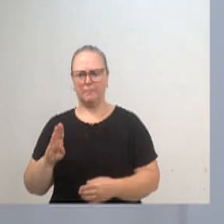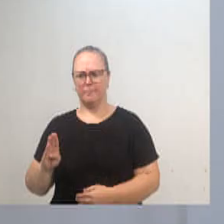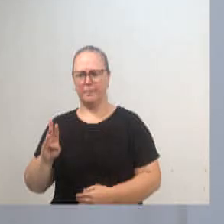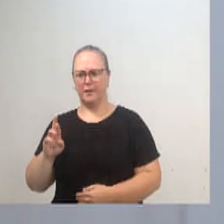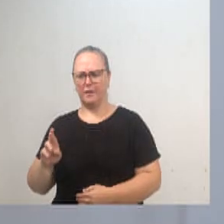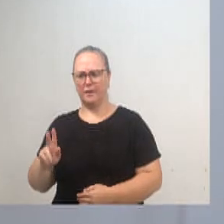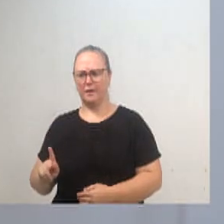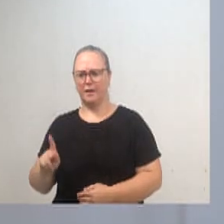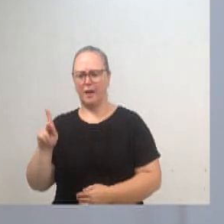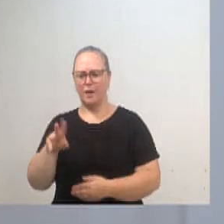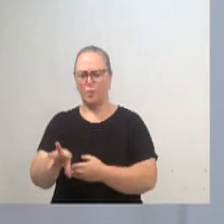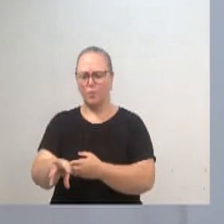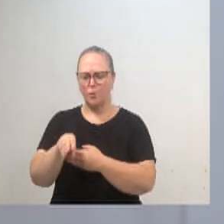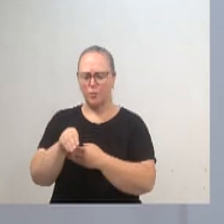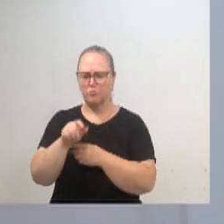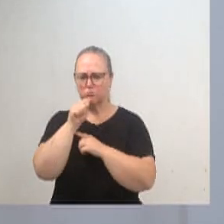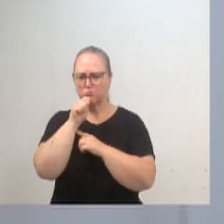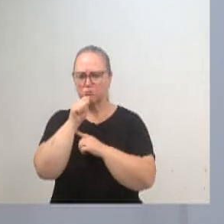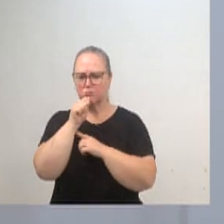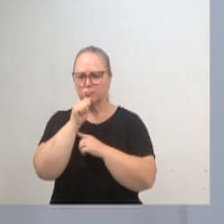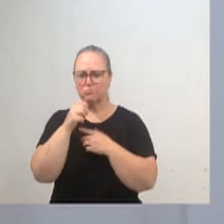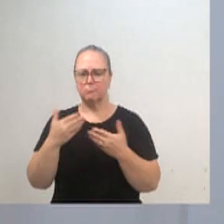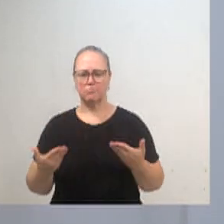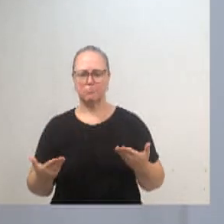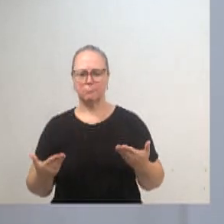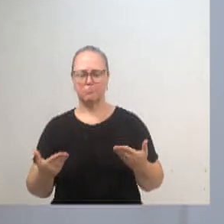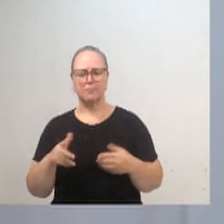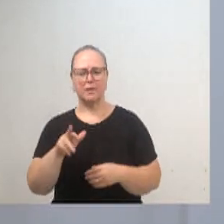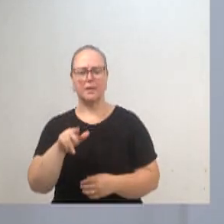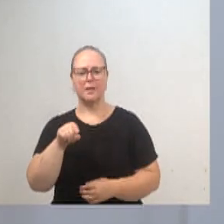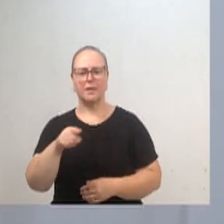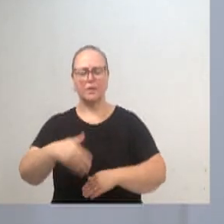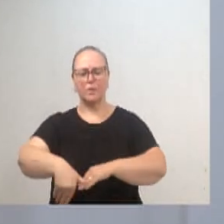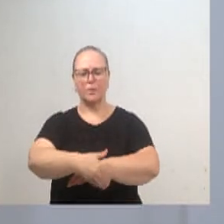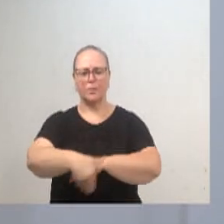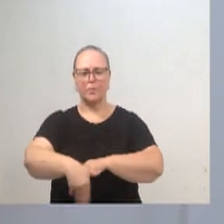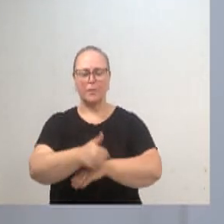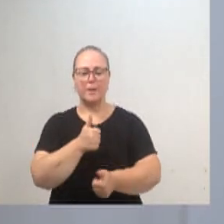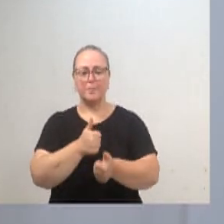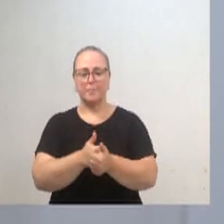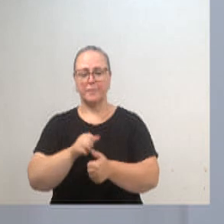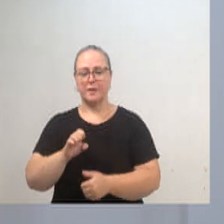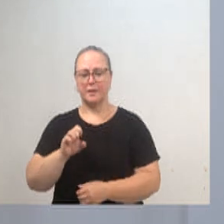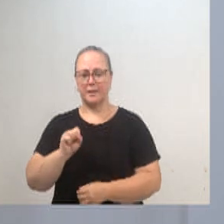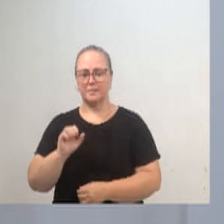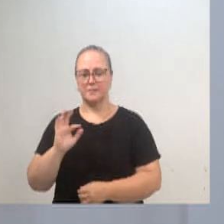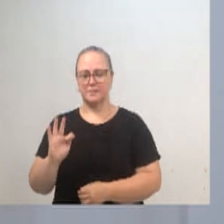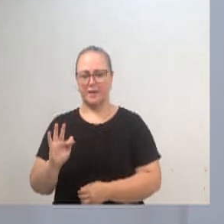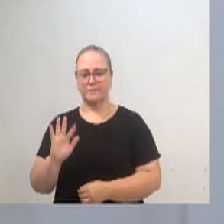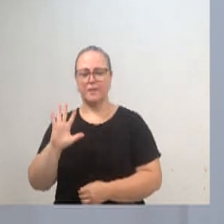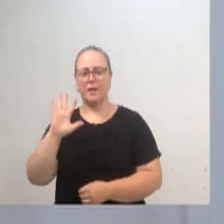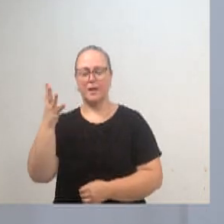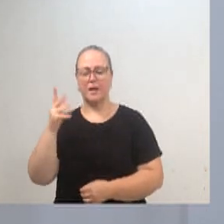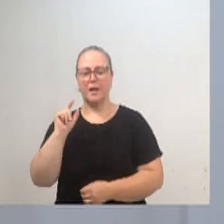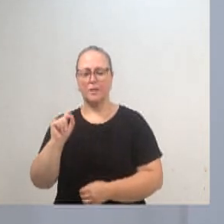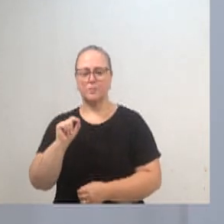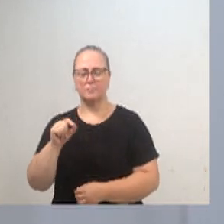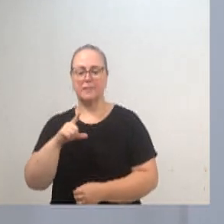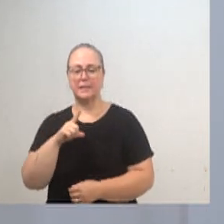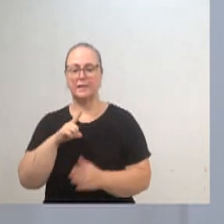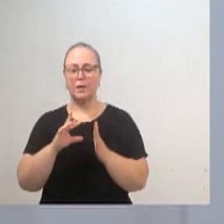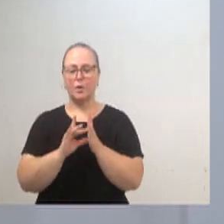fez a coleta de esgoto, como é o caso de uma rua ali ao lado do ESF. E daí o que acontece? Tem um condomínio lá